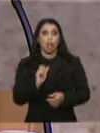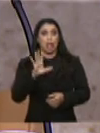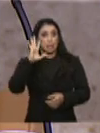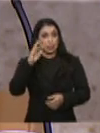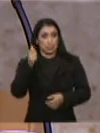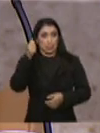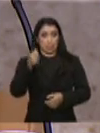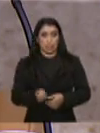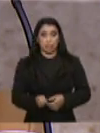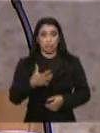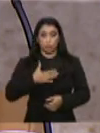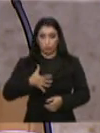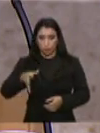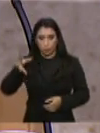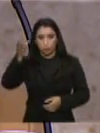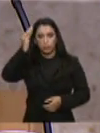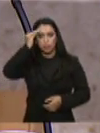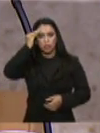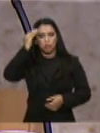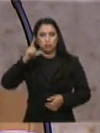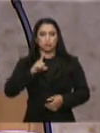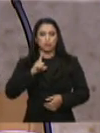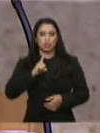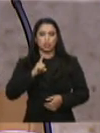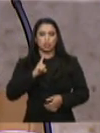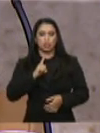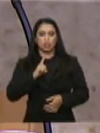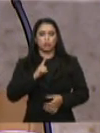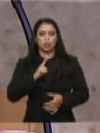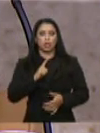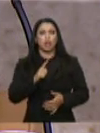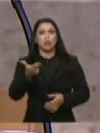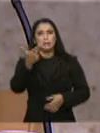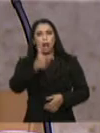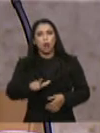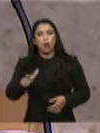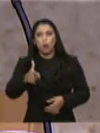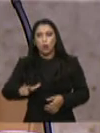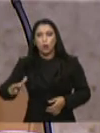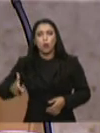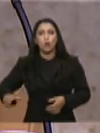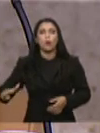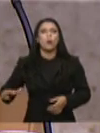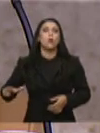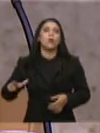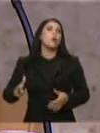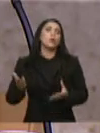a meu juízo, produz efeito vinculativo para o futuro,